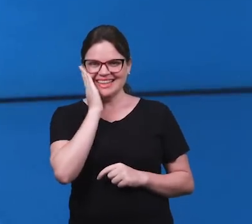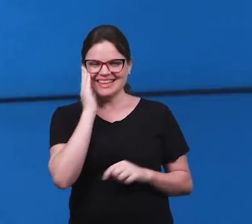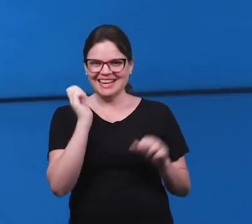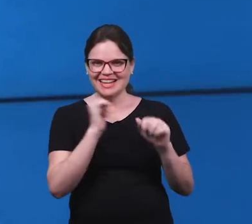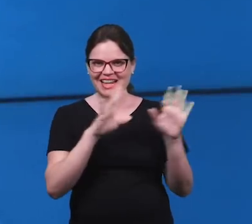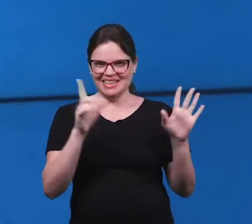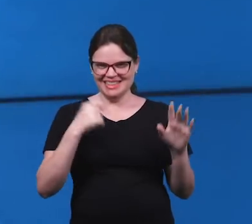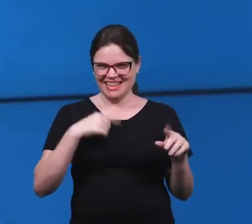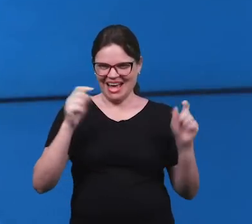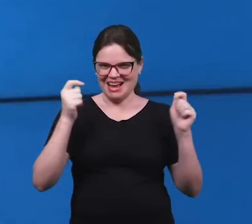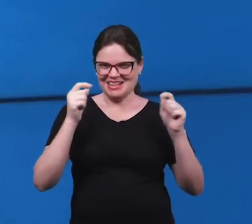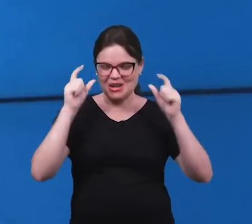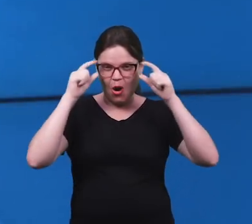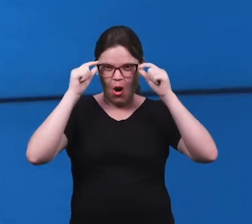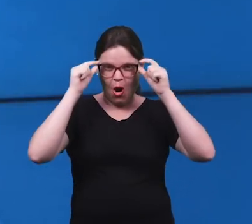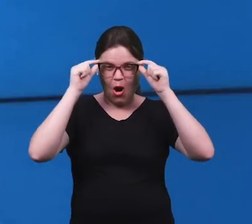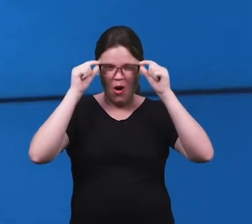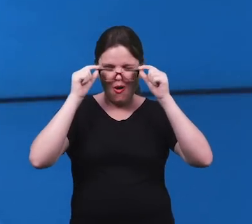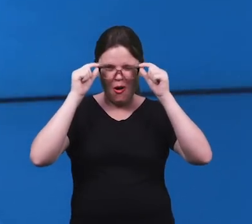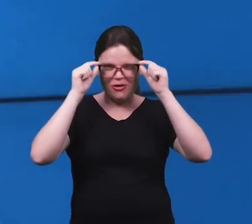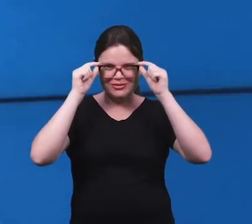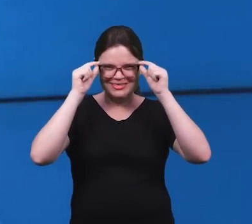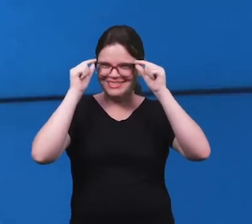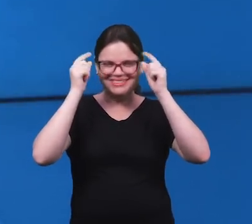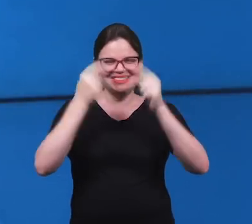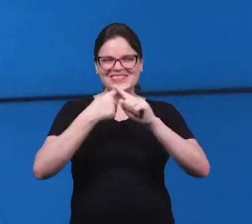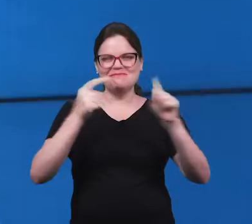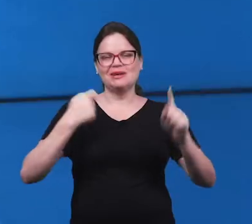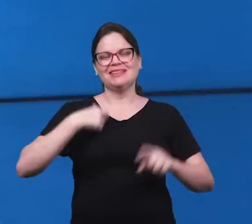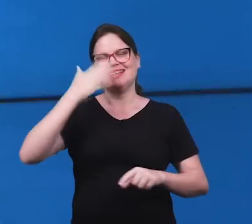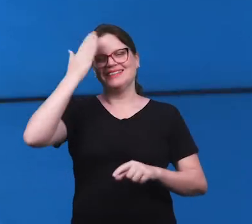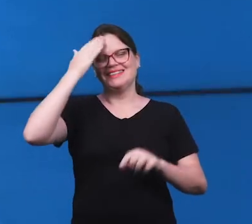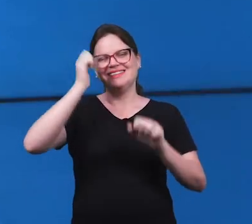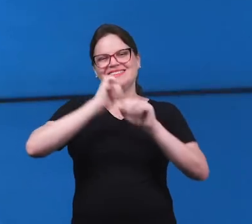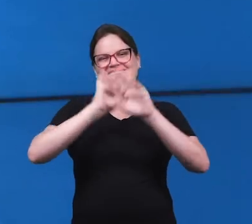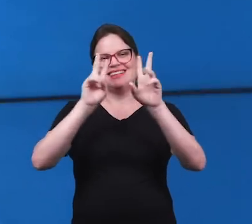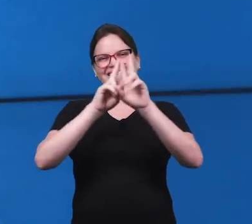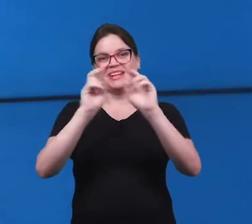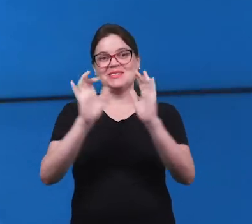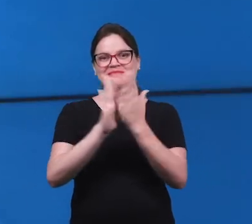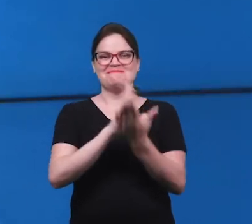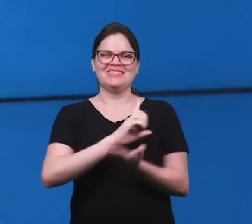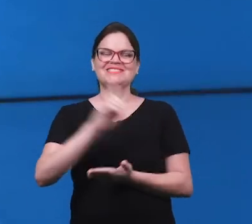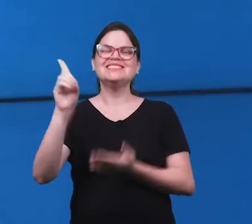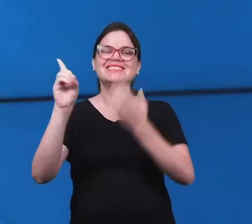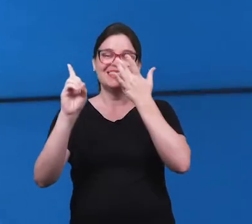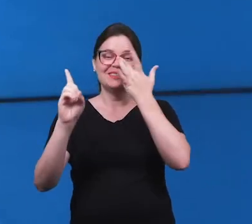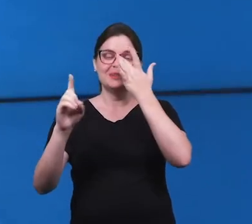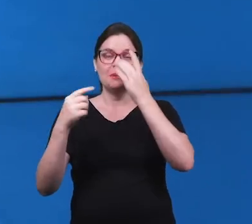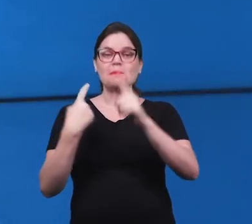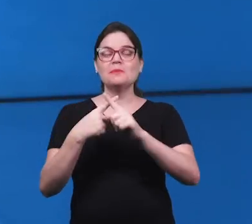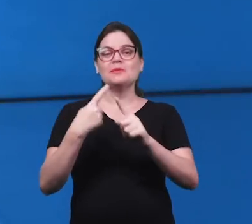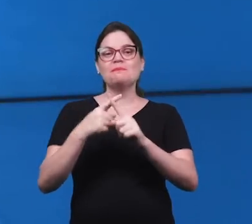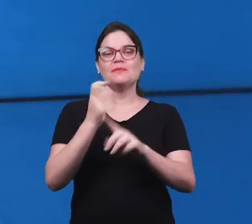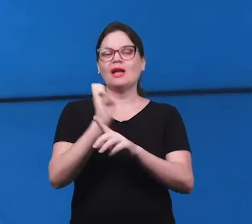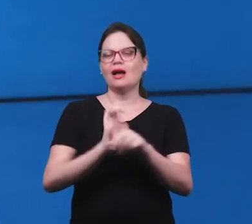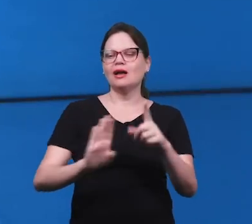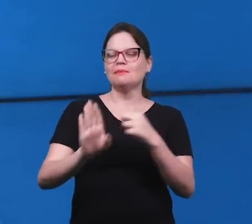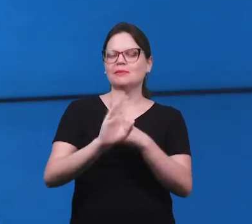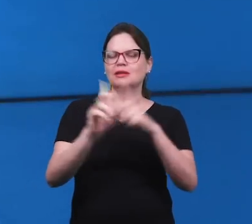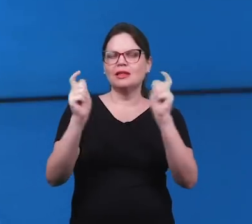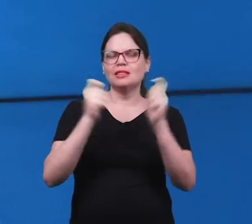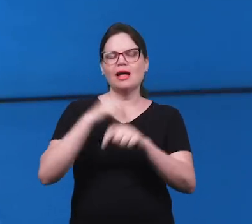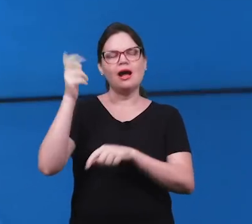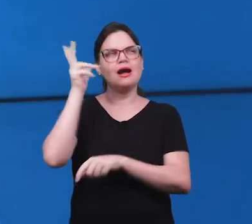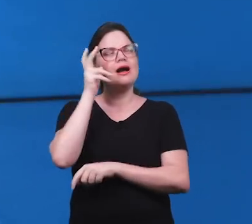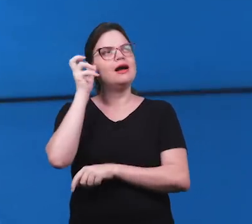com os seus óculos, mas também enxergando mais a palavra do Senhor, né? A escola bíblica, ela nos proporciona exatamente isso, aprender